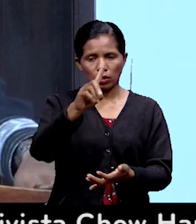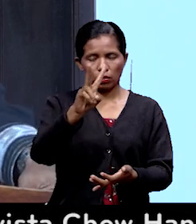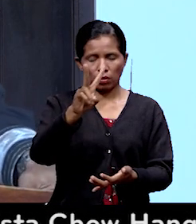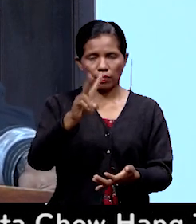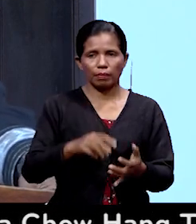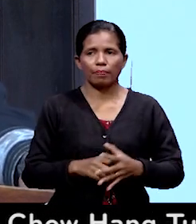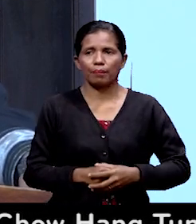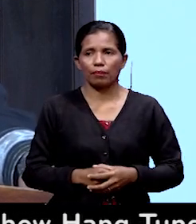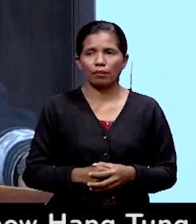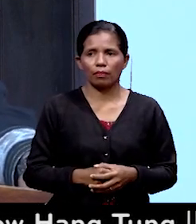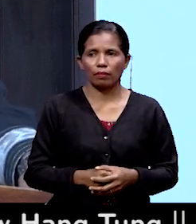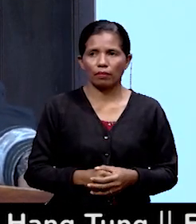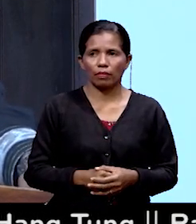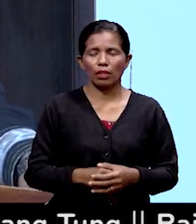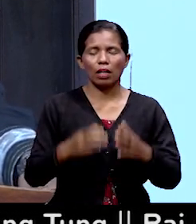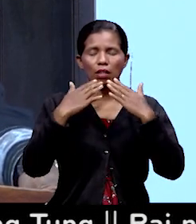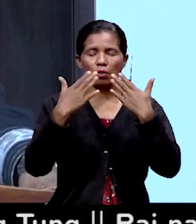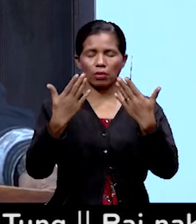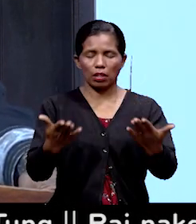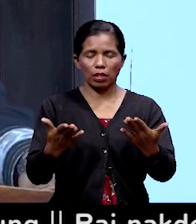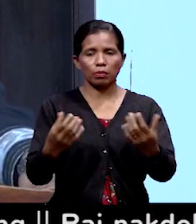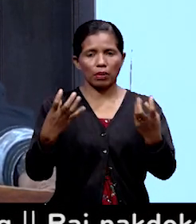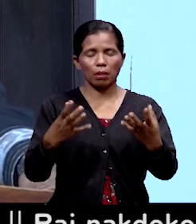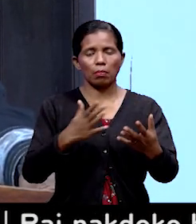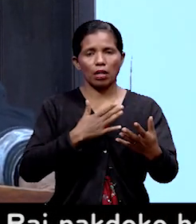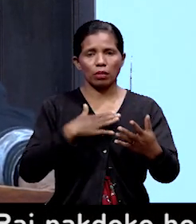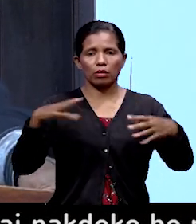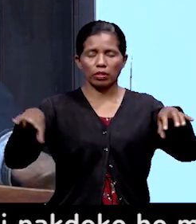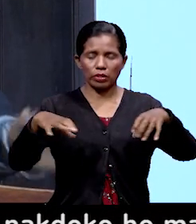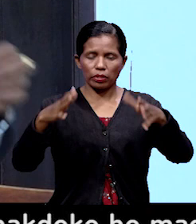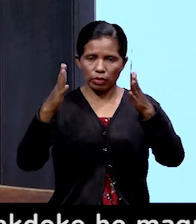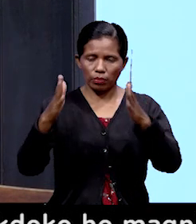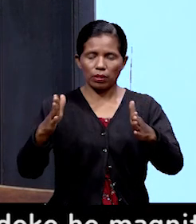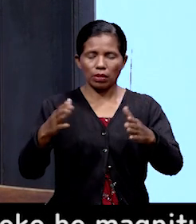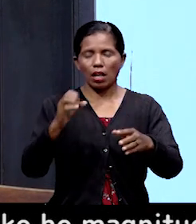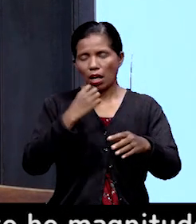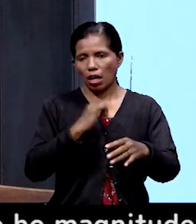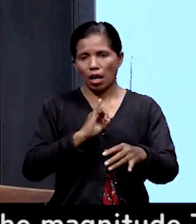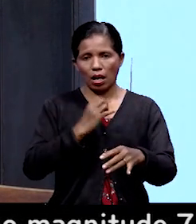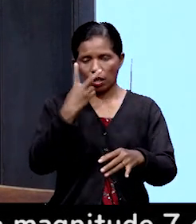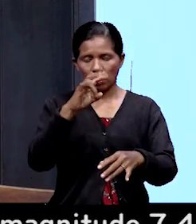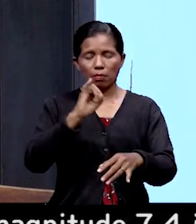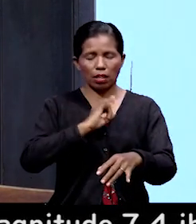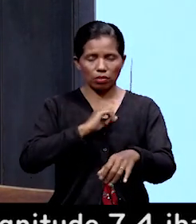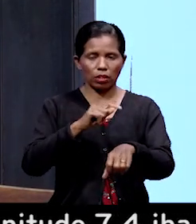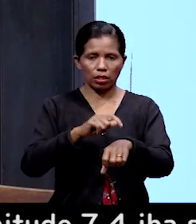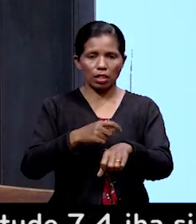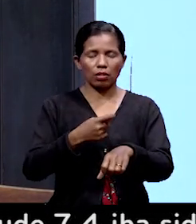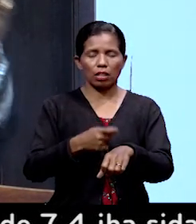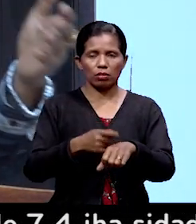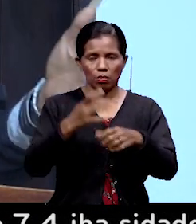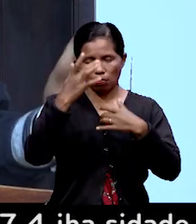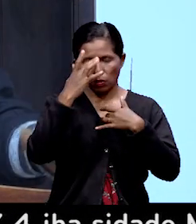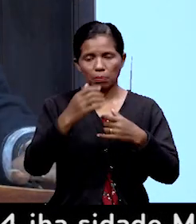último agradeço ao staff Sir Roto Nebe apesar da uma situação né Sir continuar na